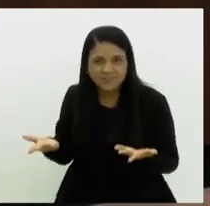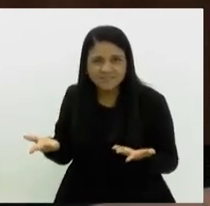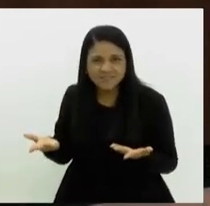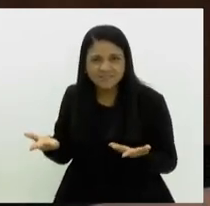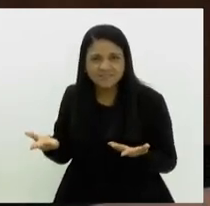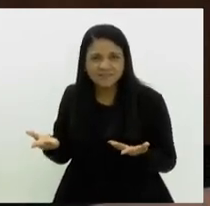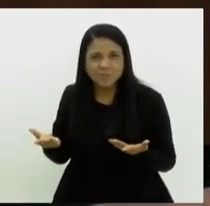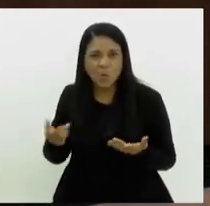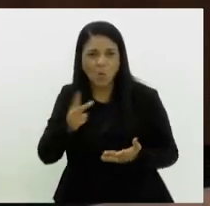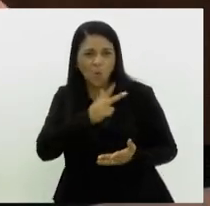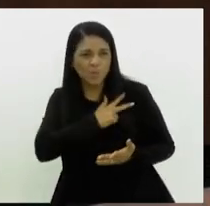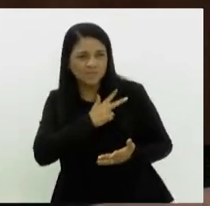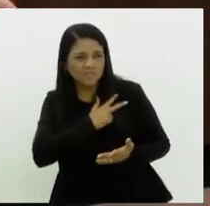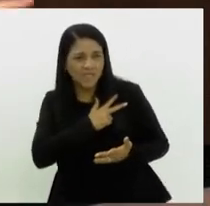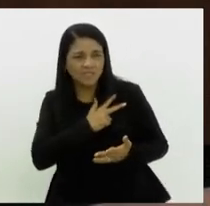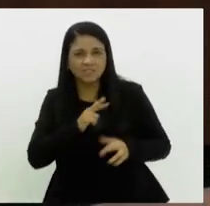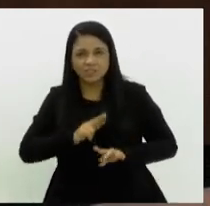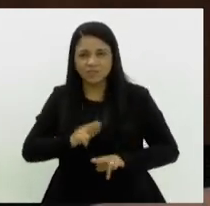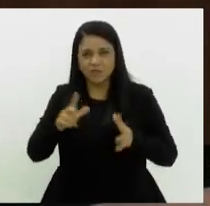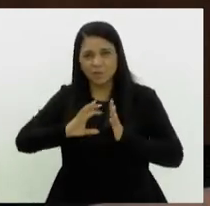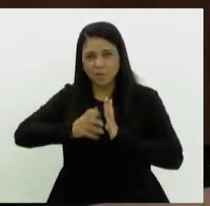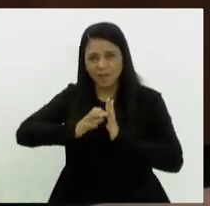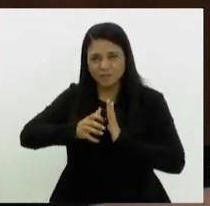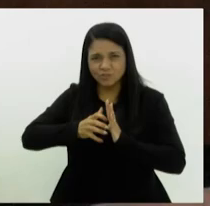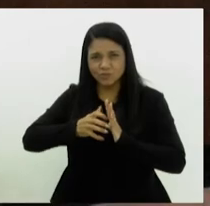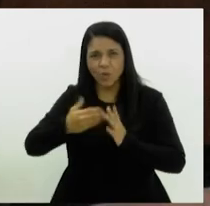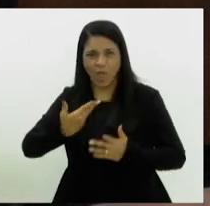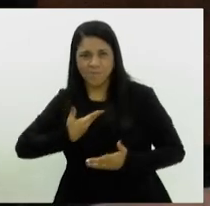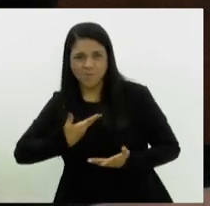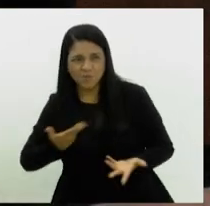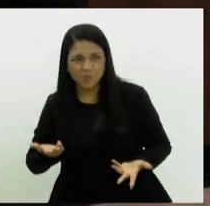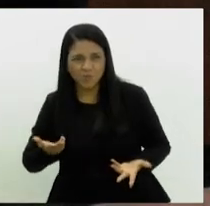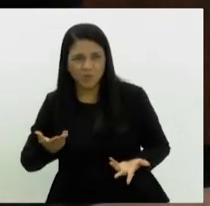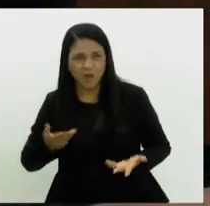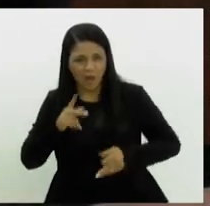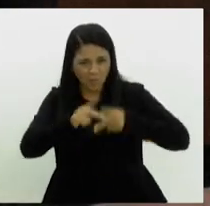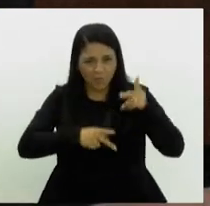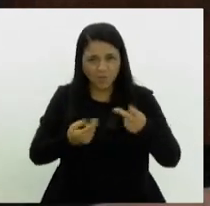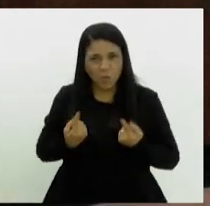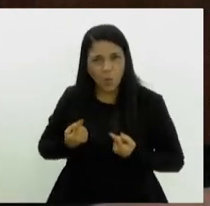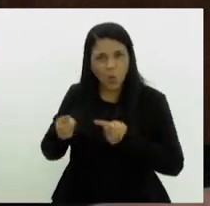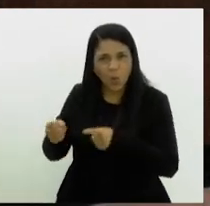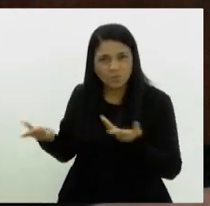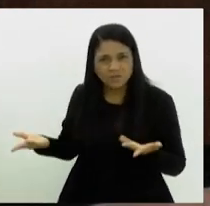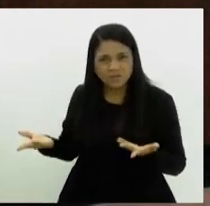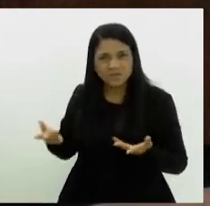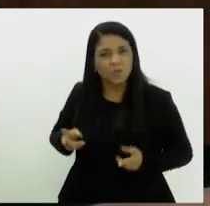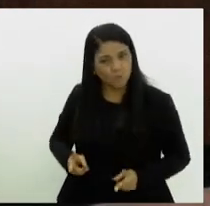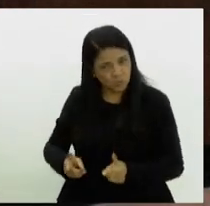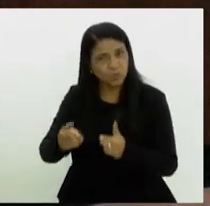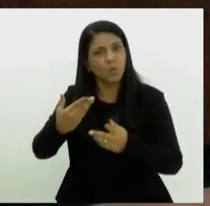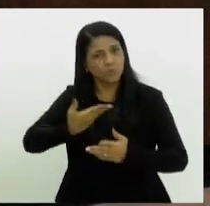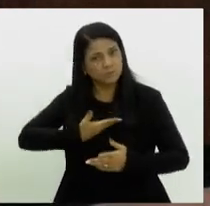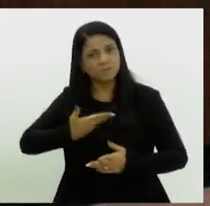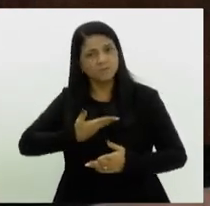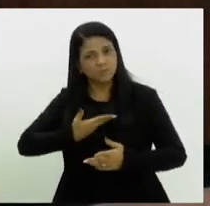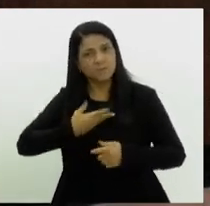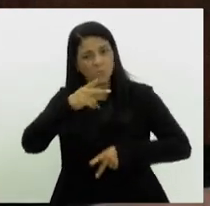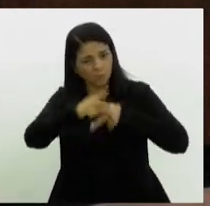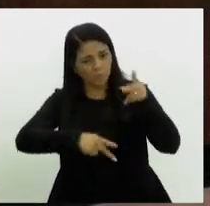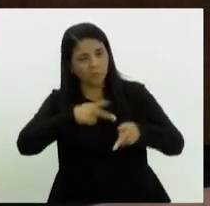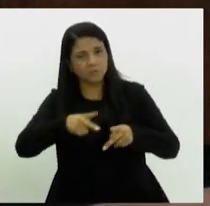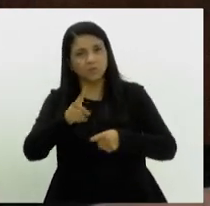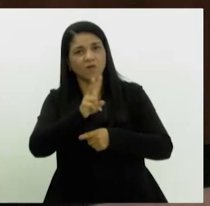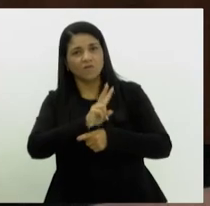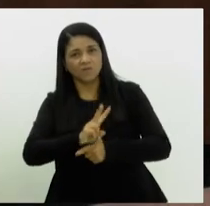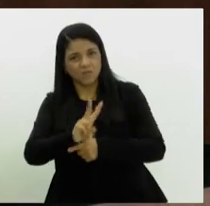o presidente, que é do partido diferente, é amigo. Nós continuamos amigos do povo da Venezuela, nós amamos os